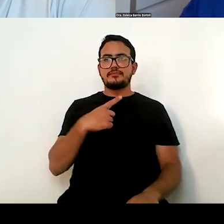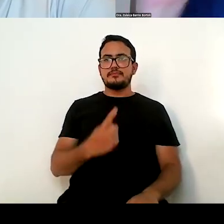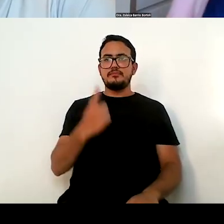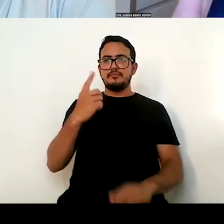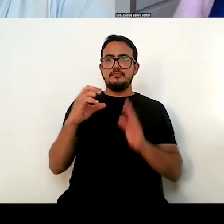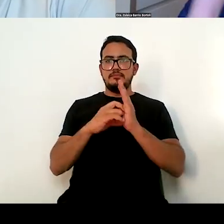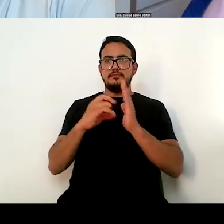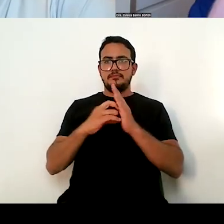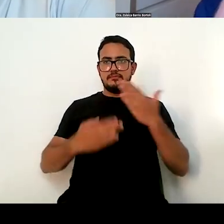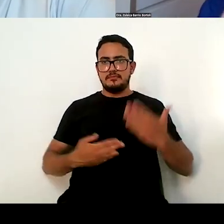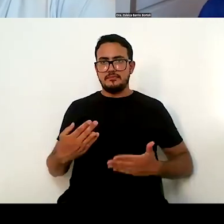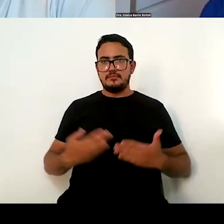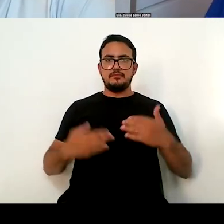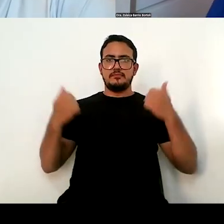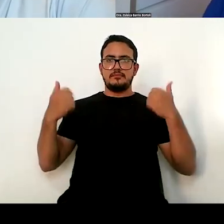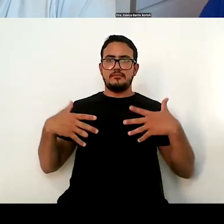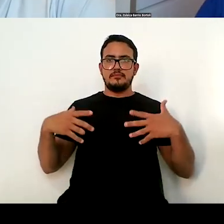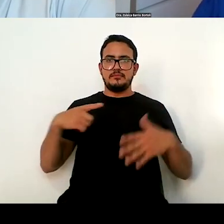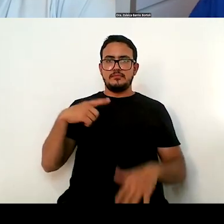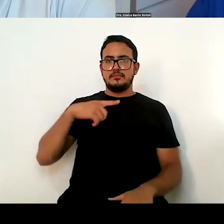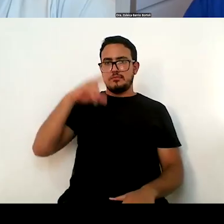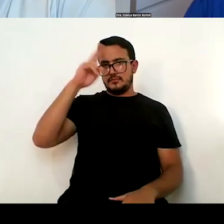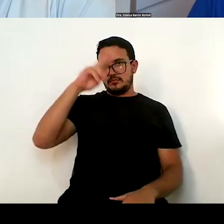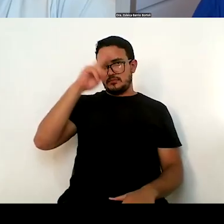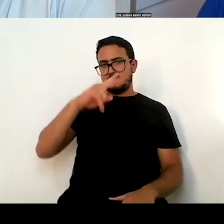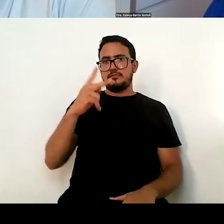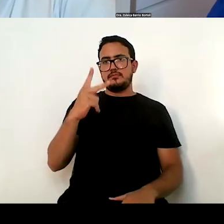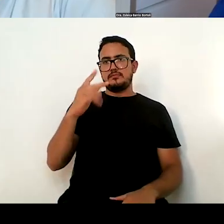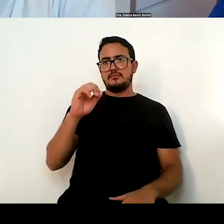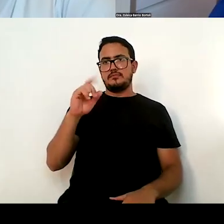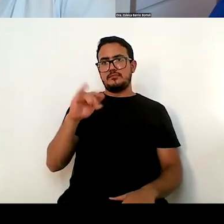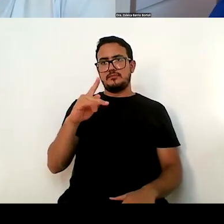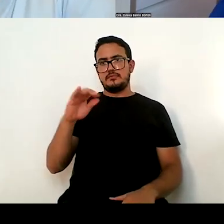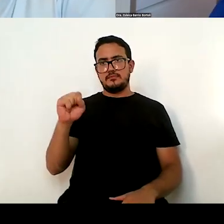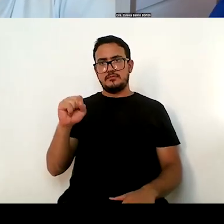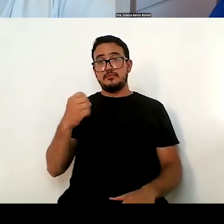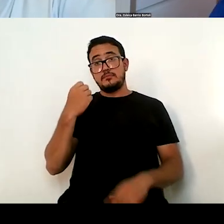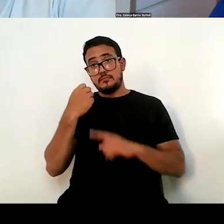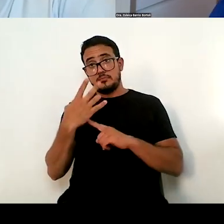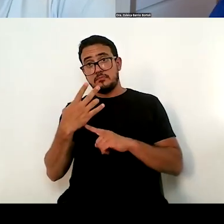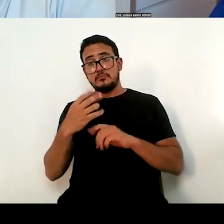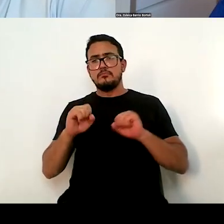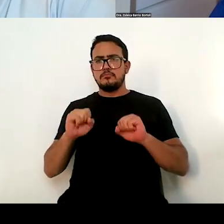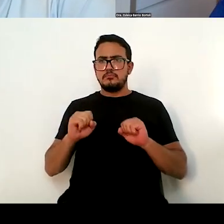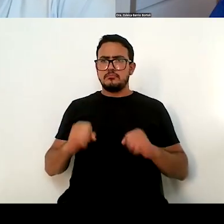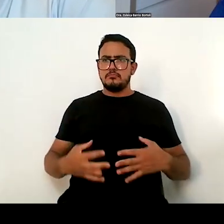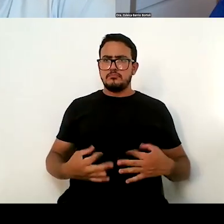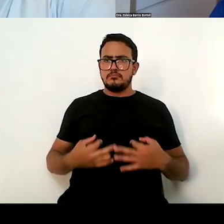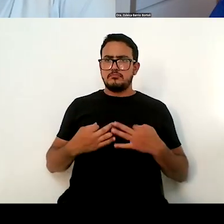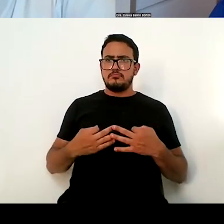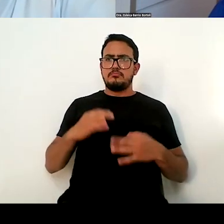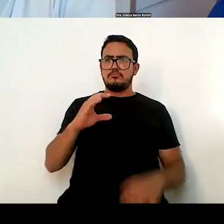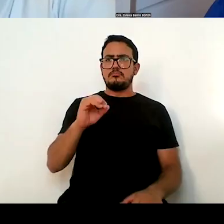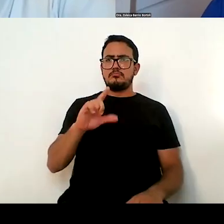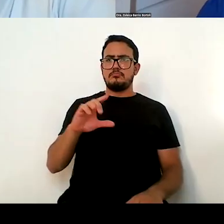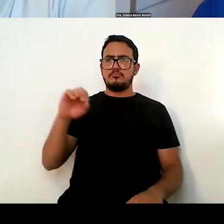já teve histórico de pólipos benignos e pergunta se é possível ter o câncer de cólon,